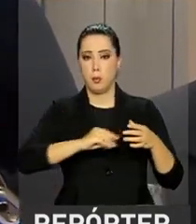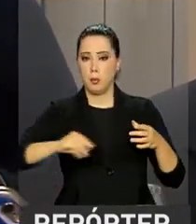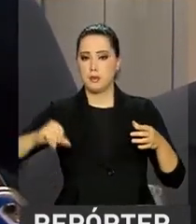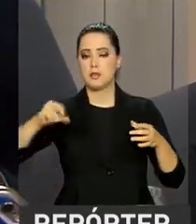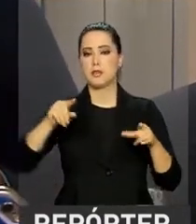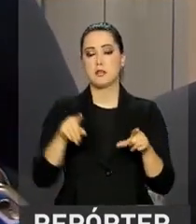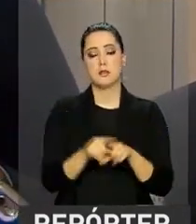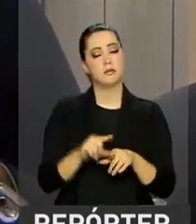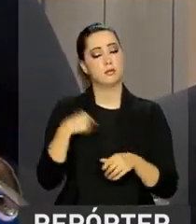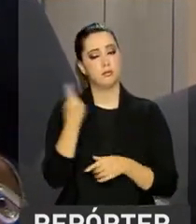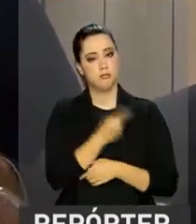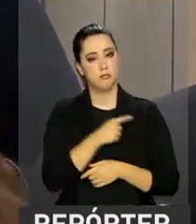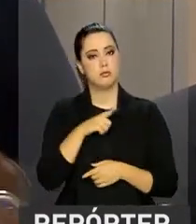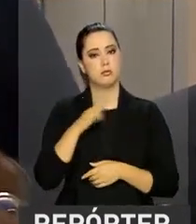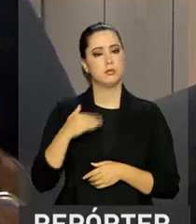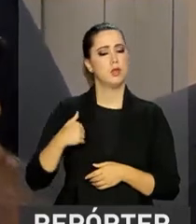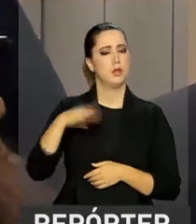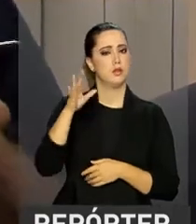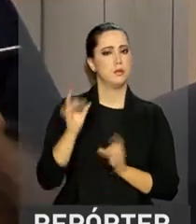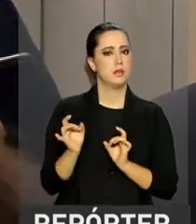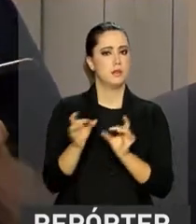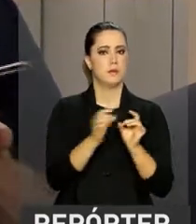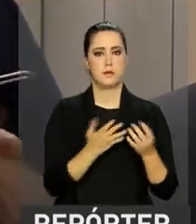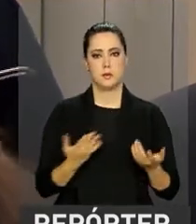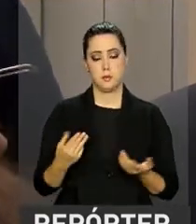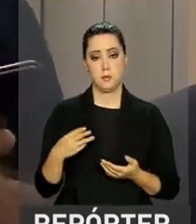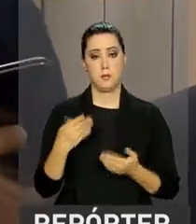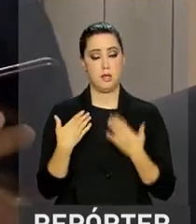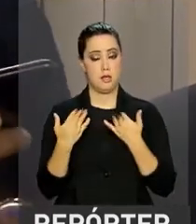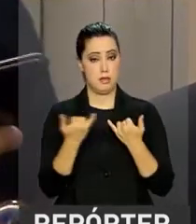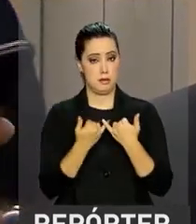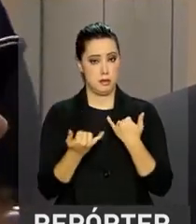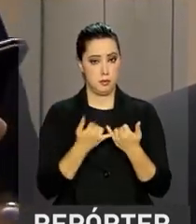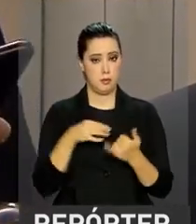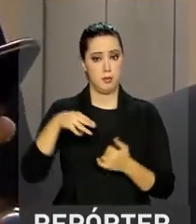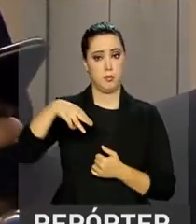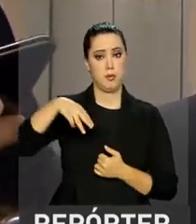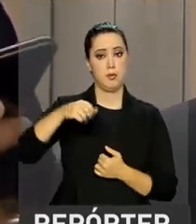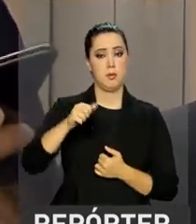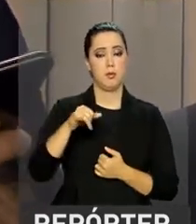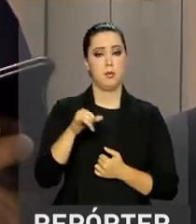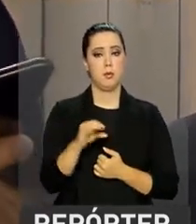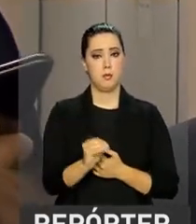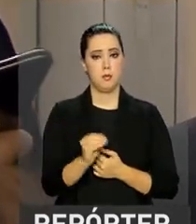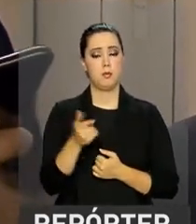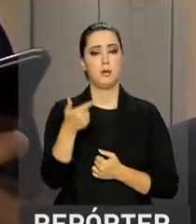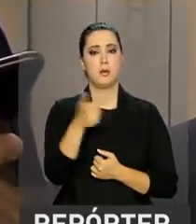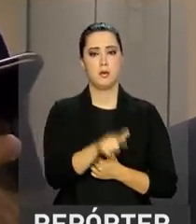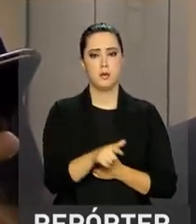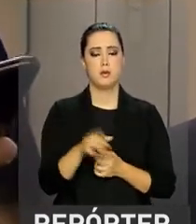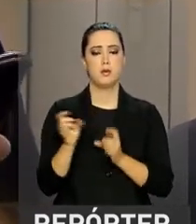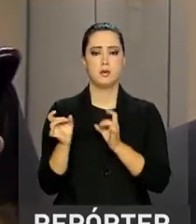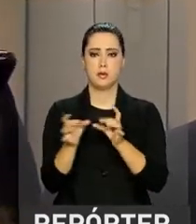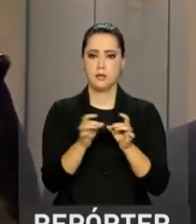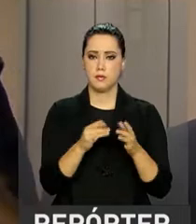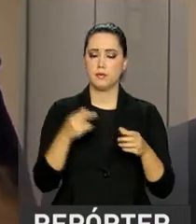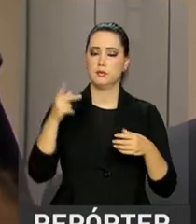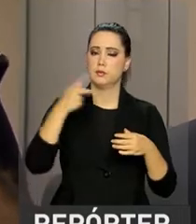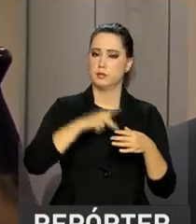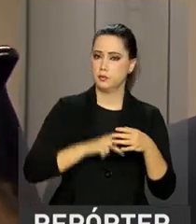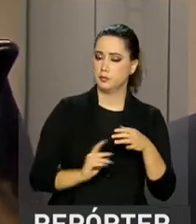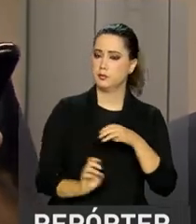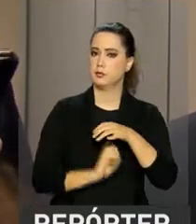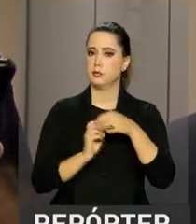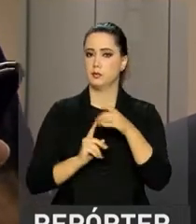e agora nós vamos ter mais leilões ainda por exemplo em maio do ano que vem nós teremos mais um leilão de pressão e mais leilão de concessão em